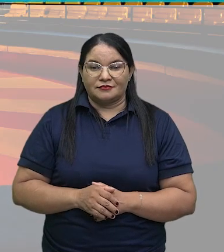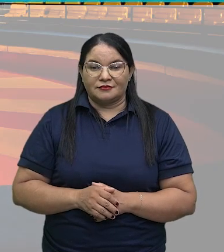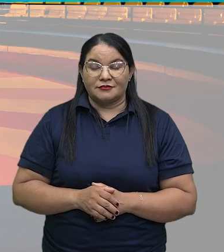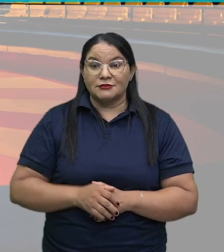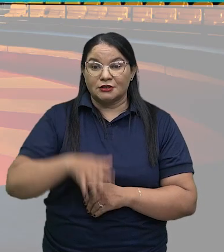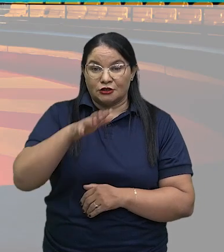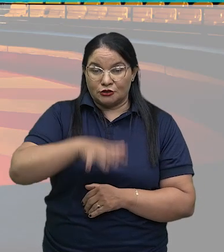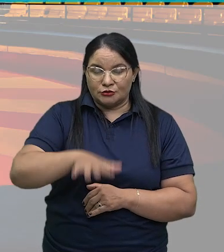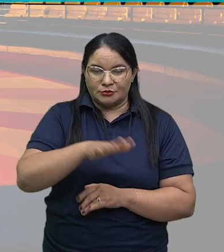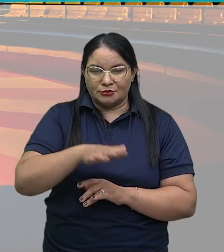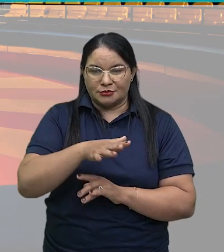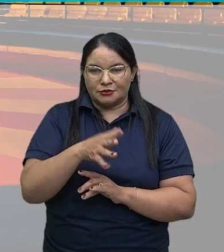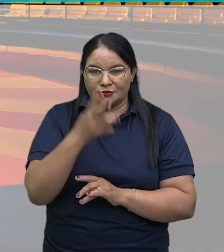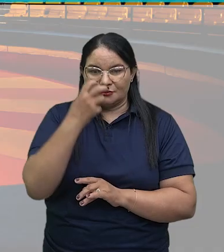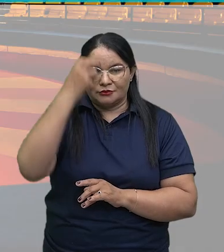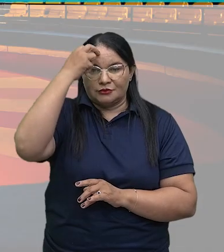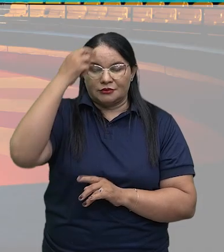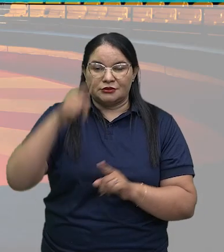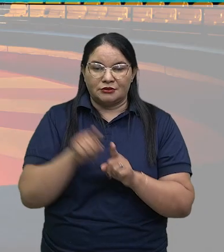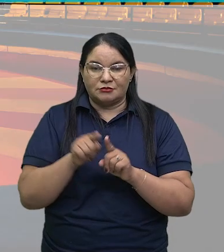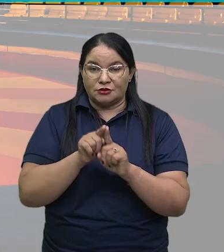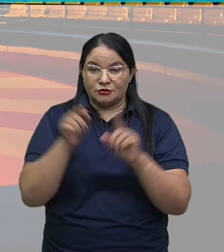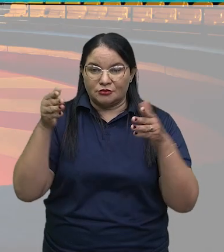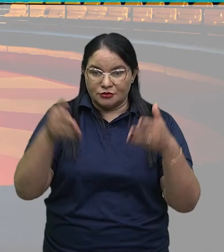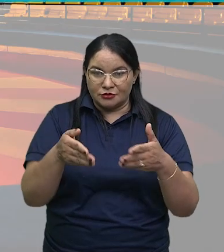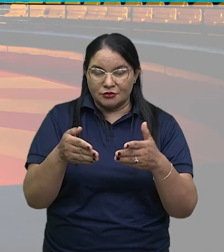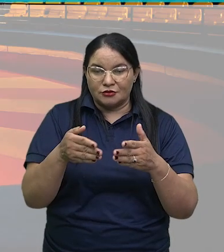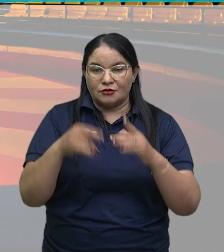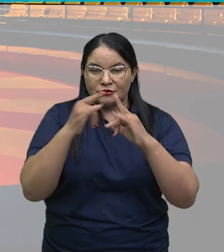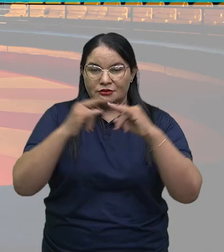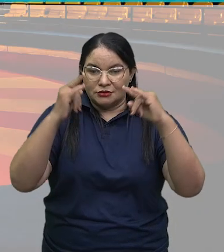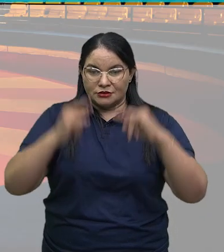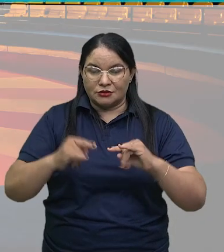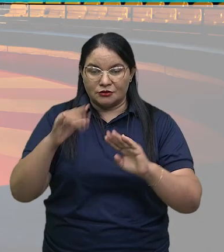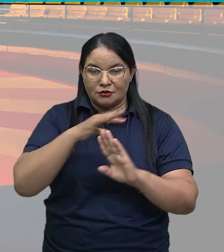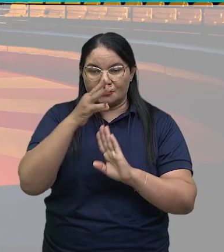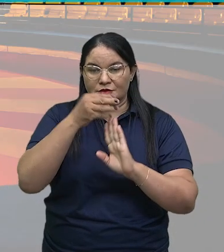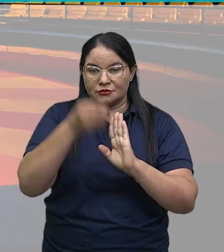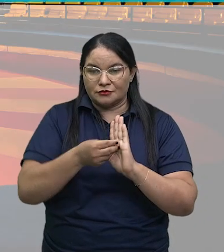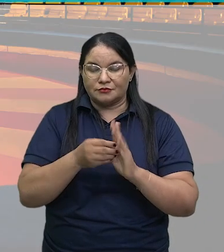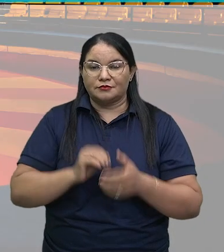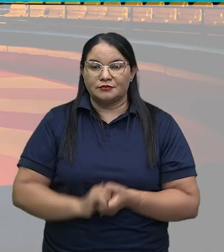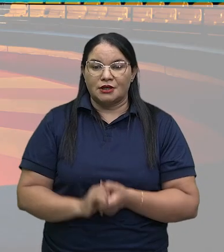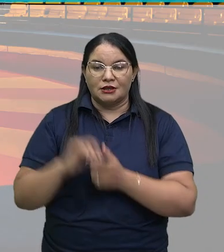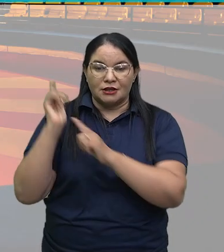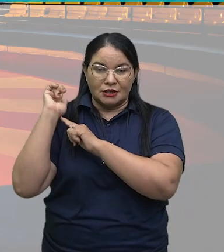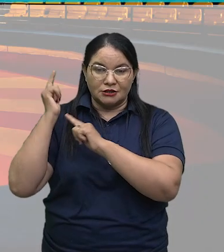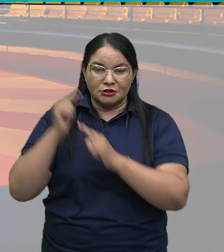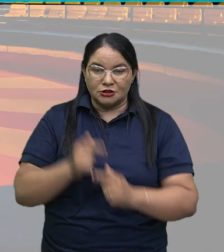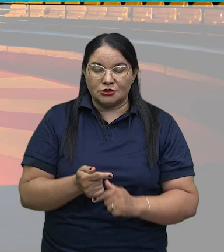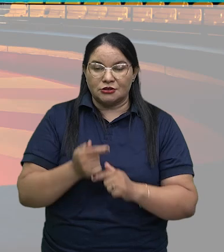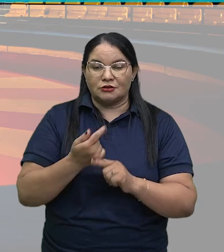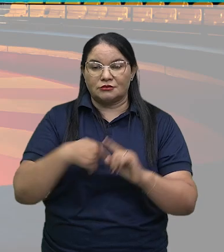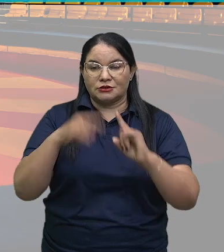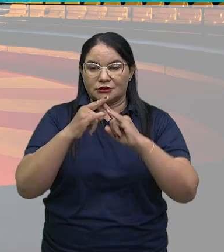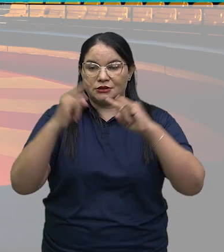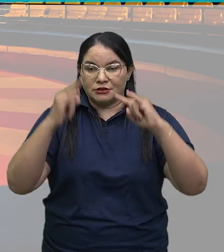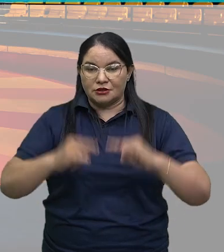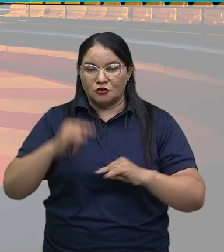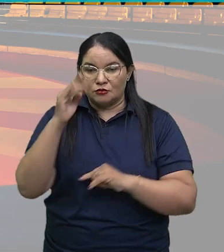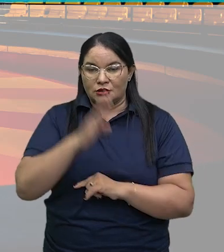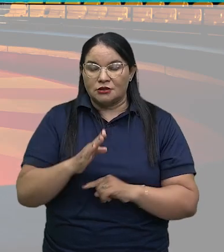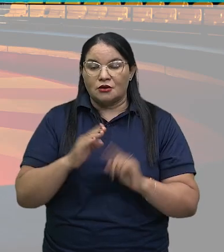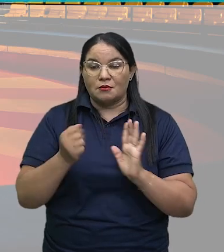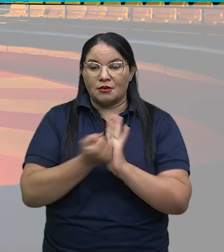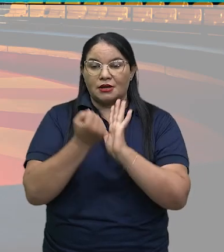O espaço cultural e a especificidade do circo amazônico. A tradição circense é marcada pela intolerância,